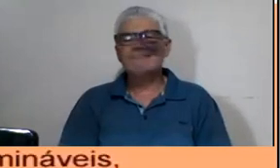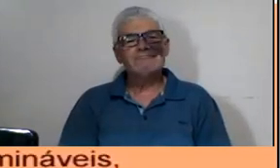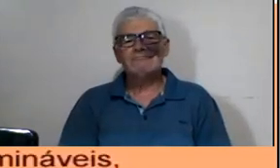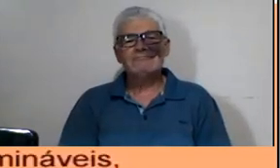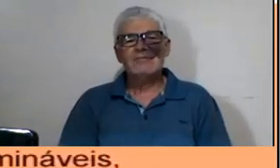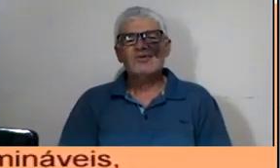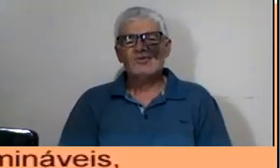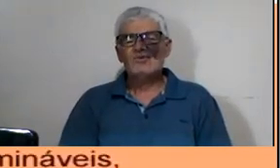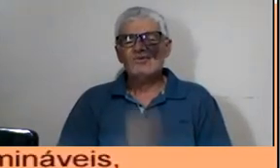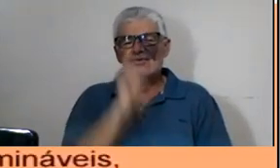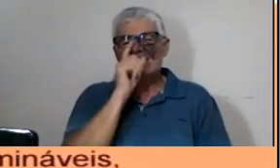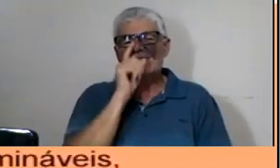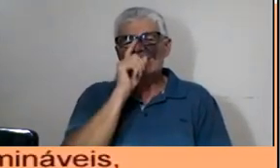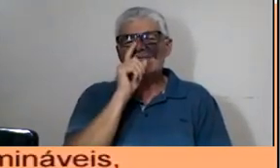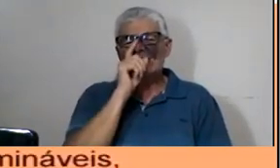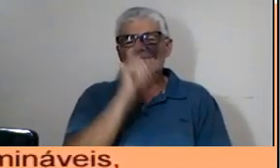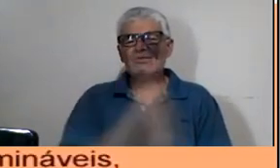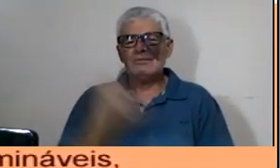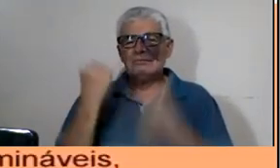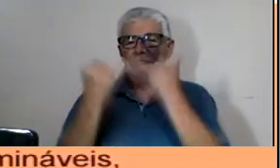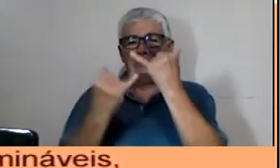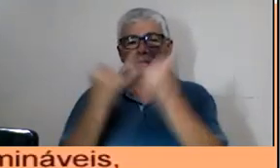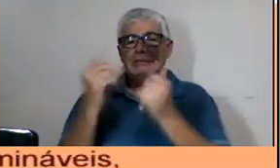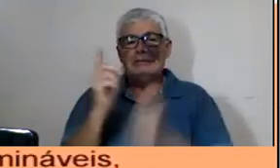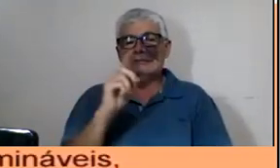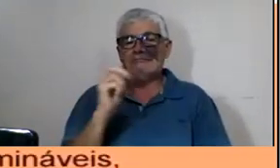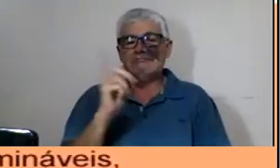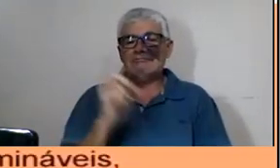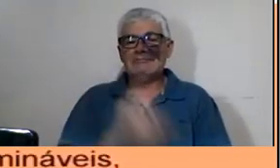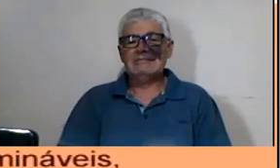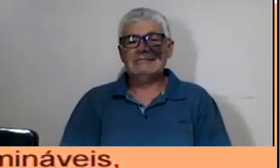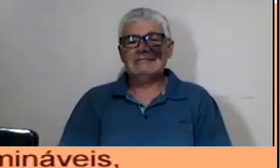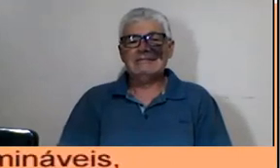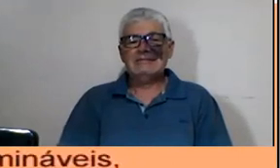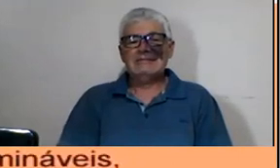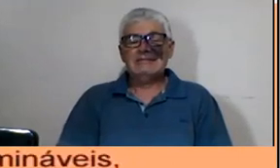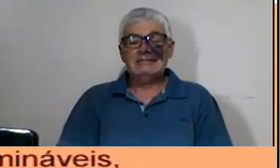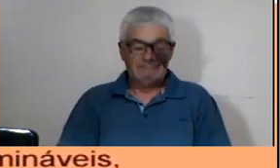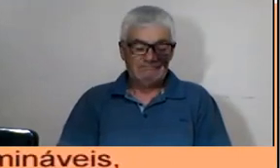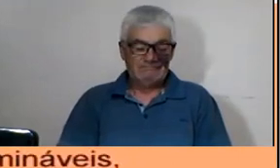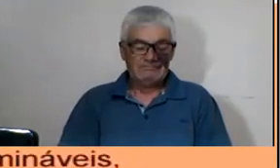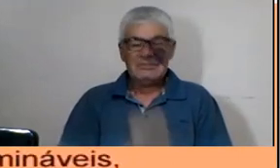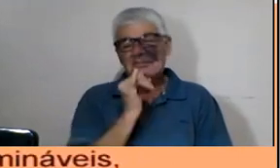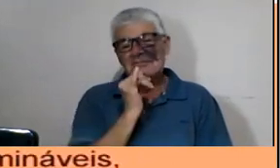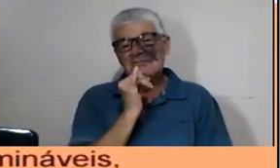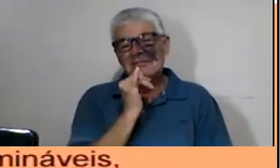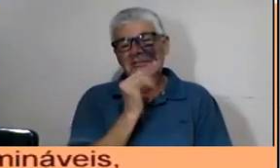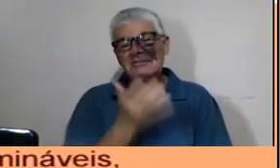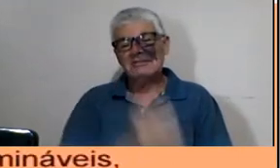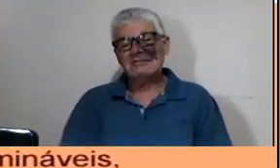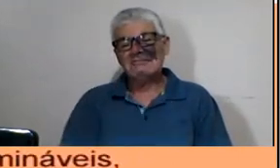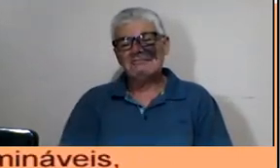da reconstrução em Jerusalém também, além do livro de Esdras, né? Também no livro de Ageu.